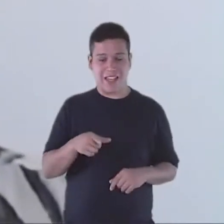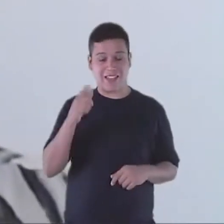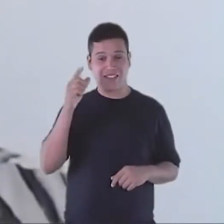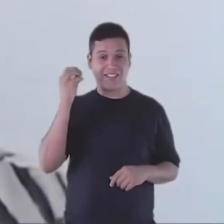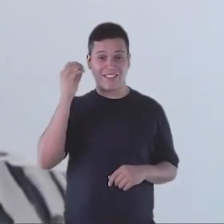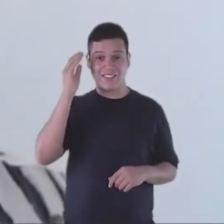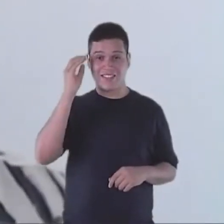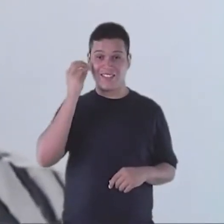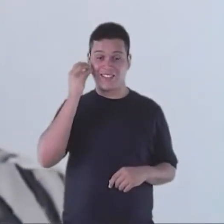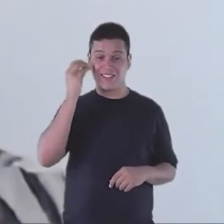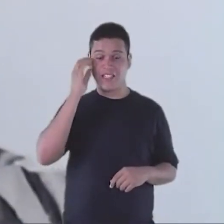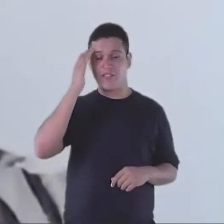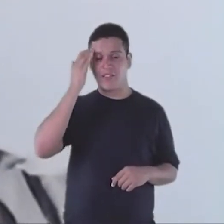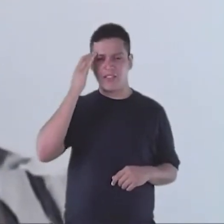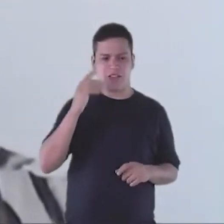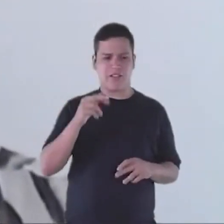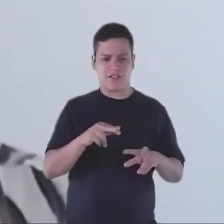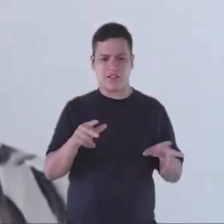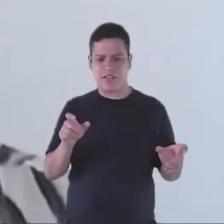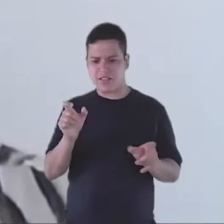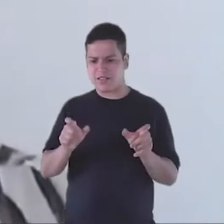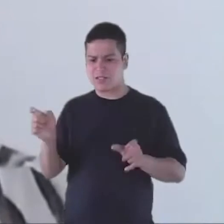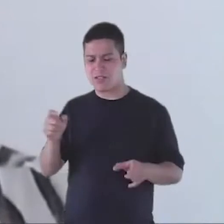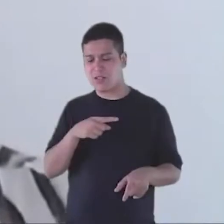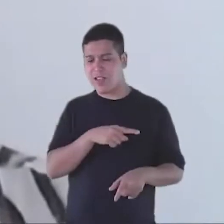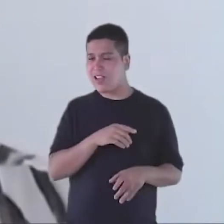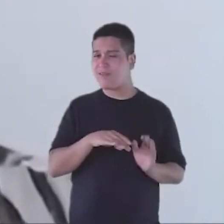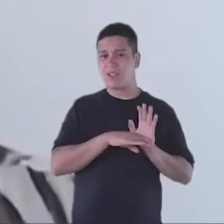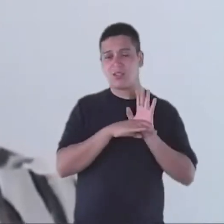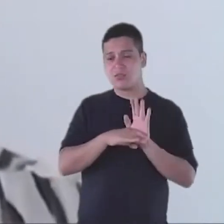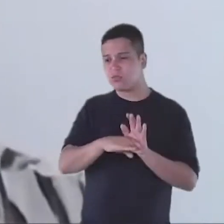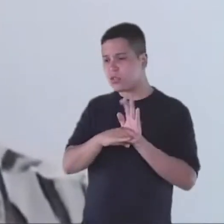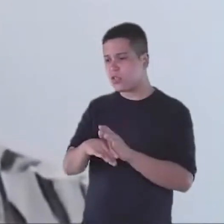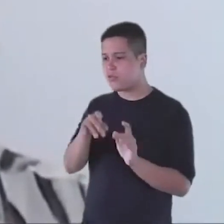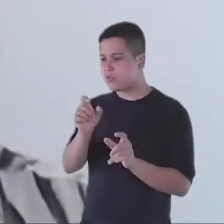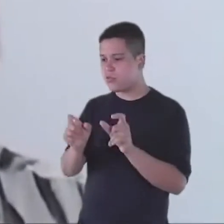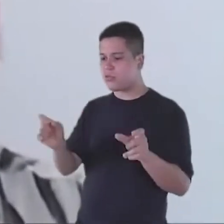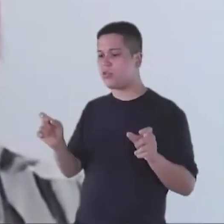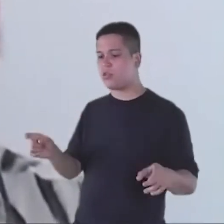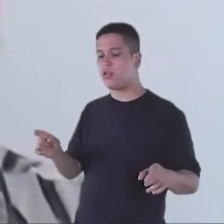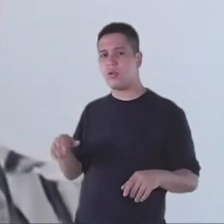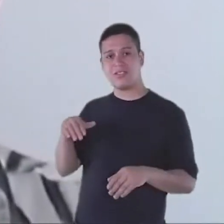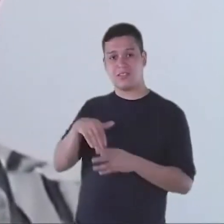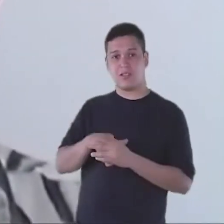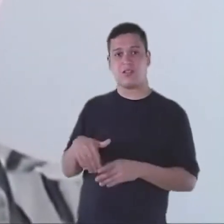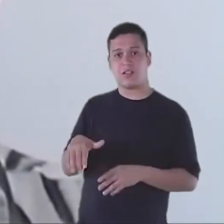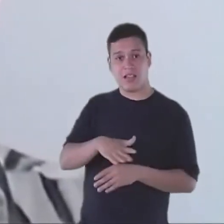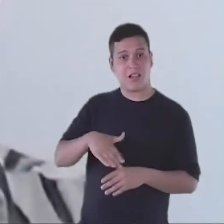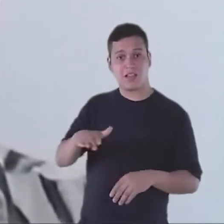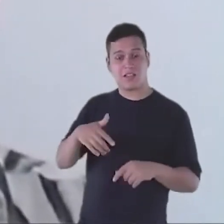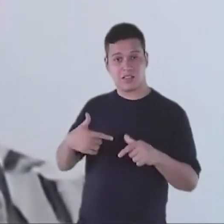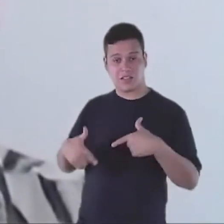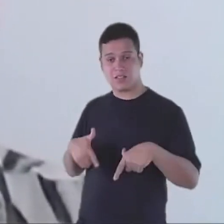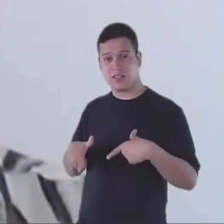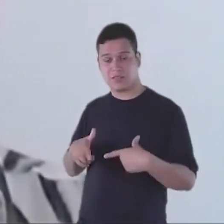A mãe ajudou muita gente na defensoria pública.